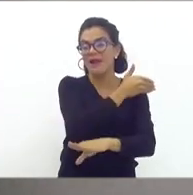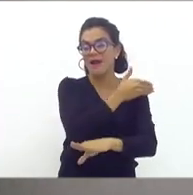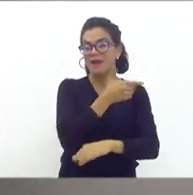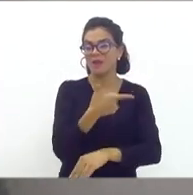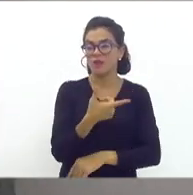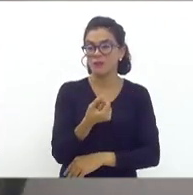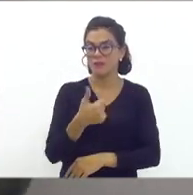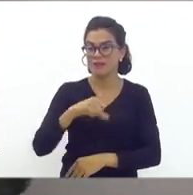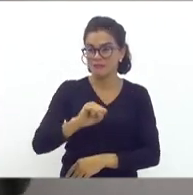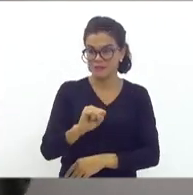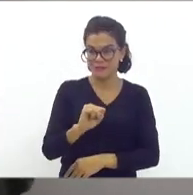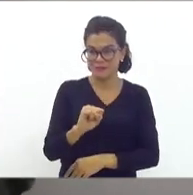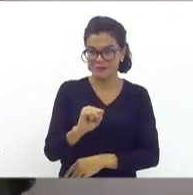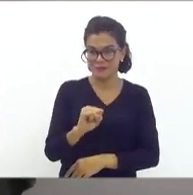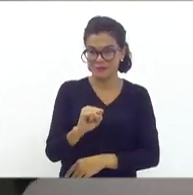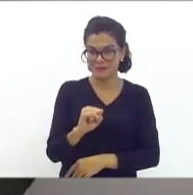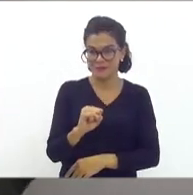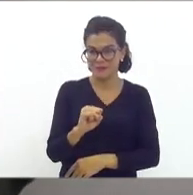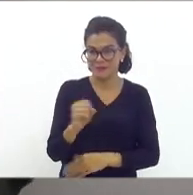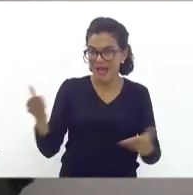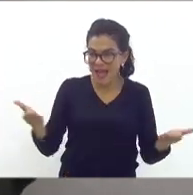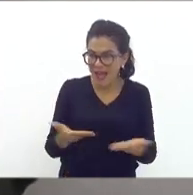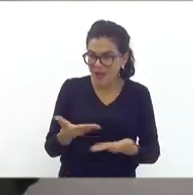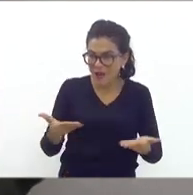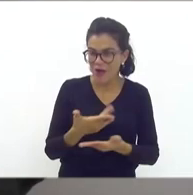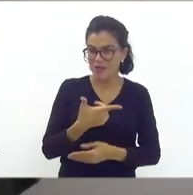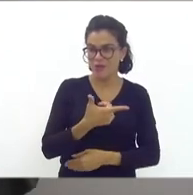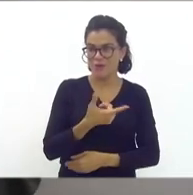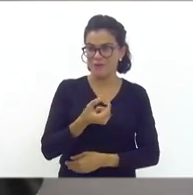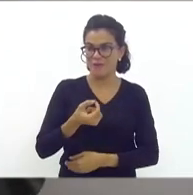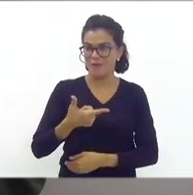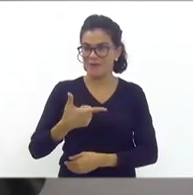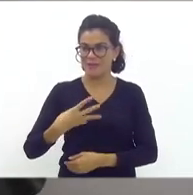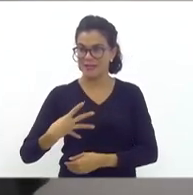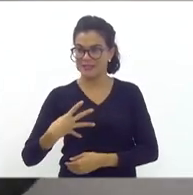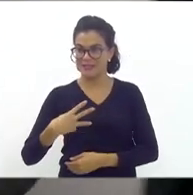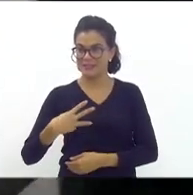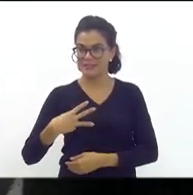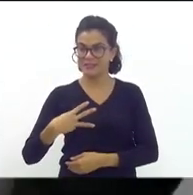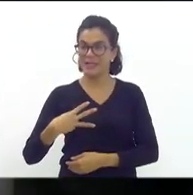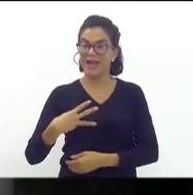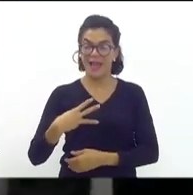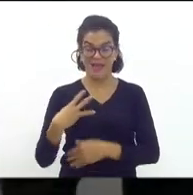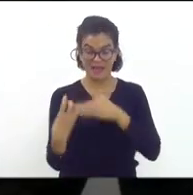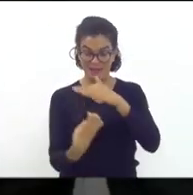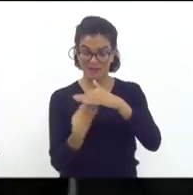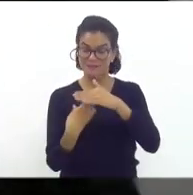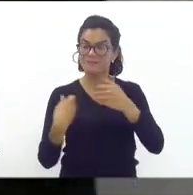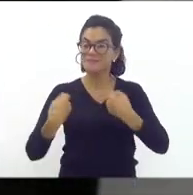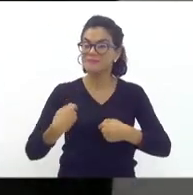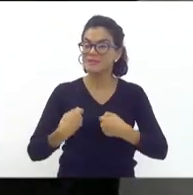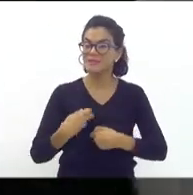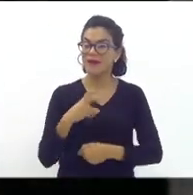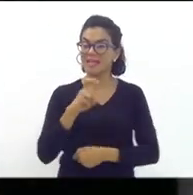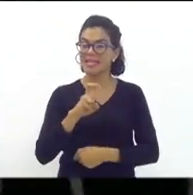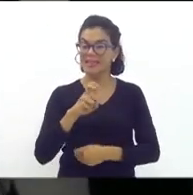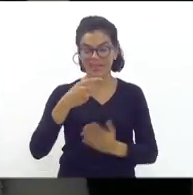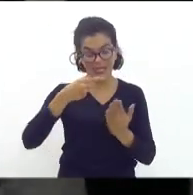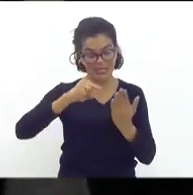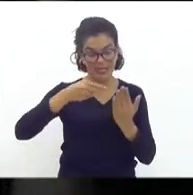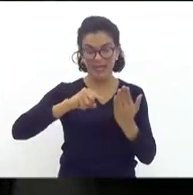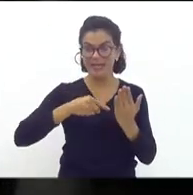2018 agora em 2023 agência teria que está fazendo a quinta revisão já